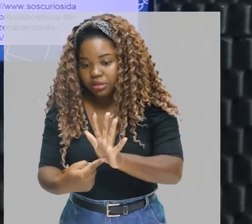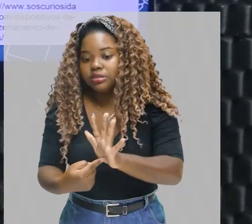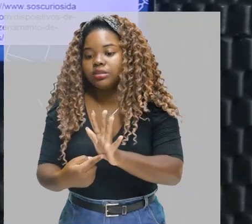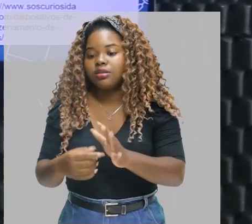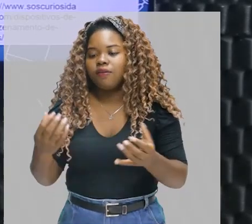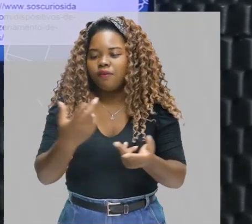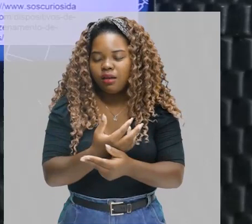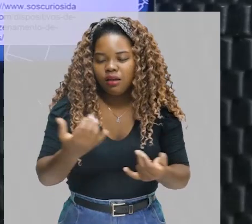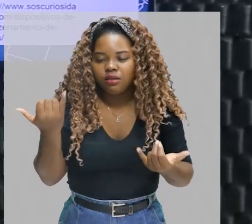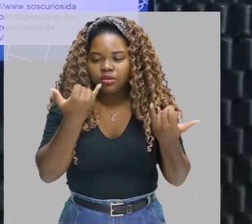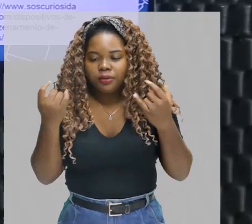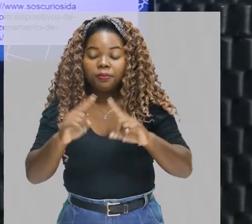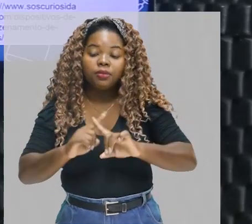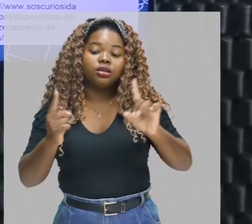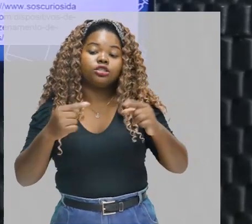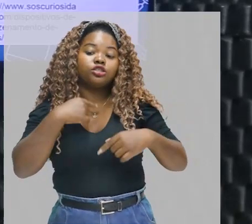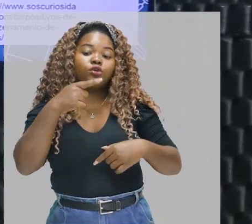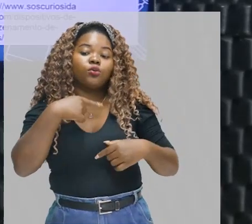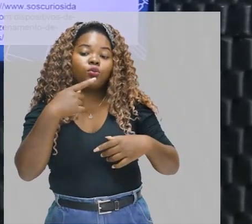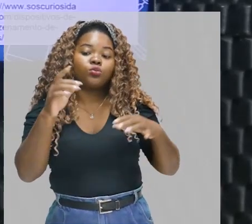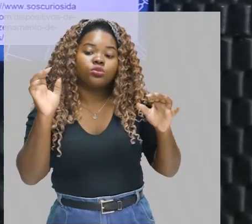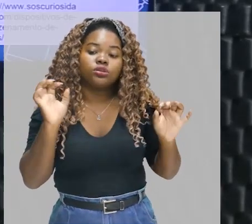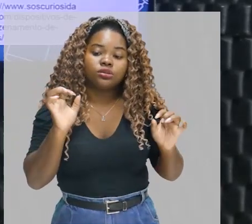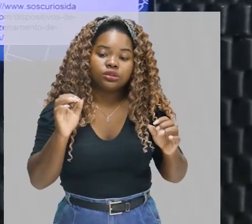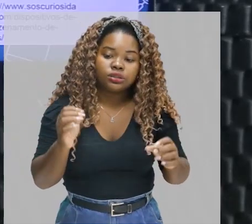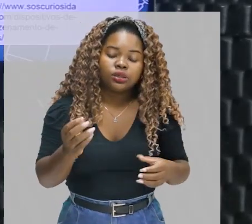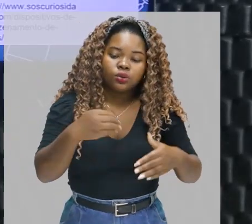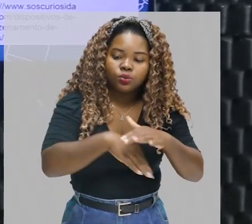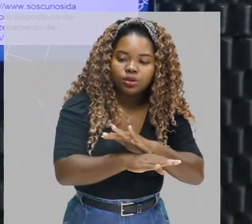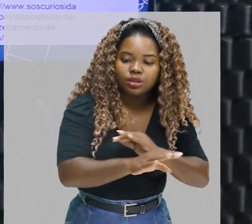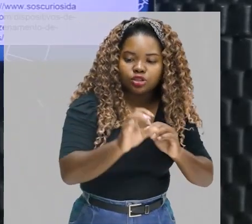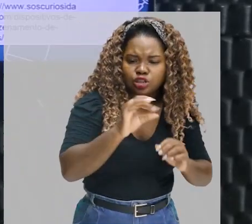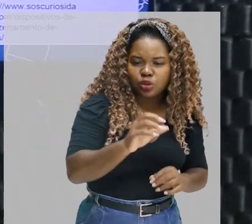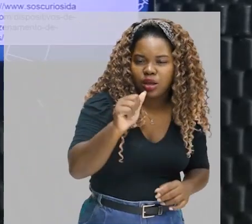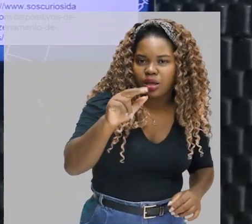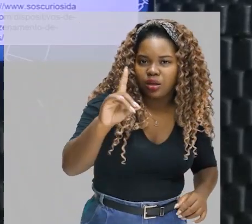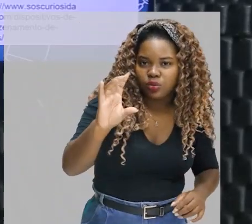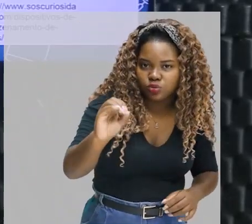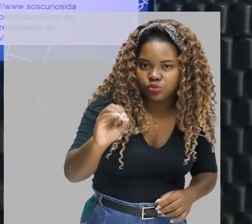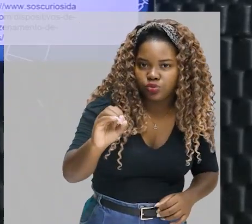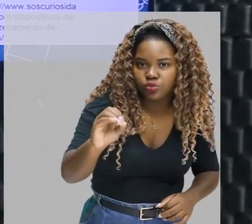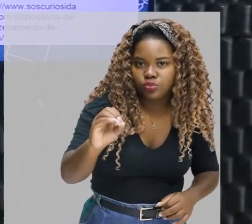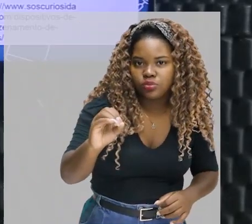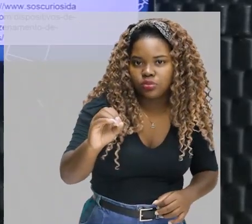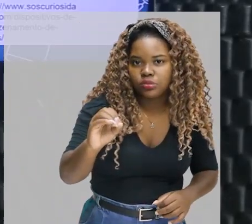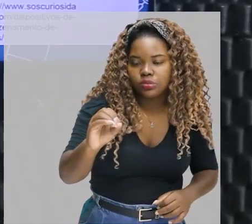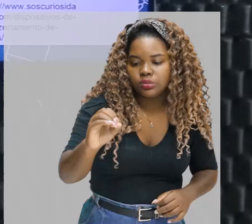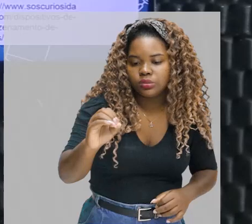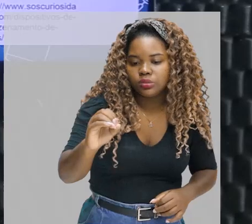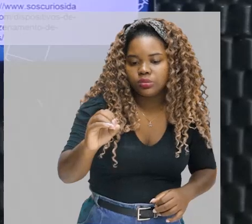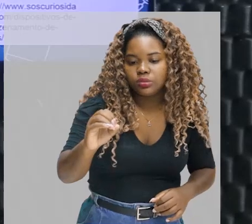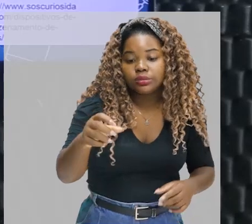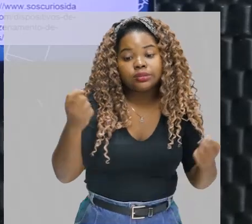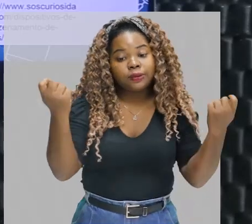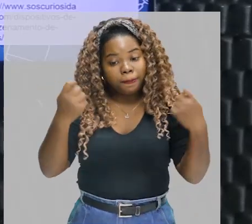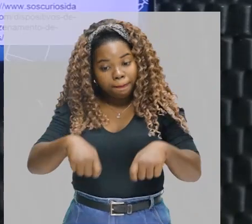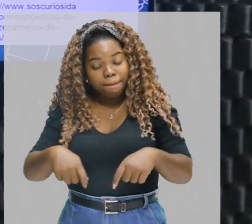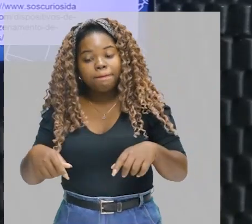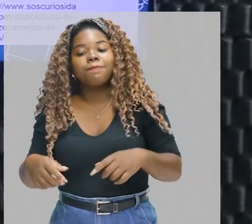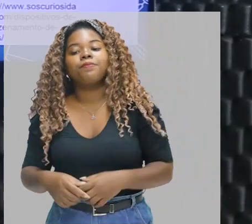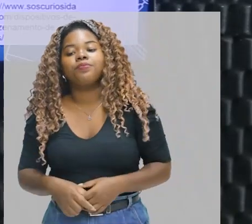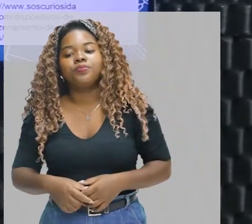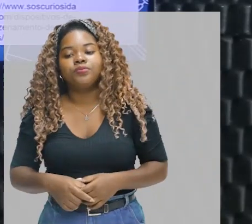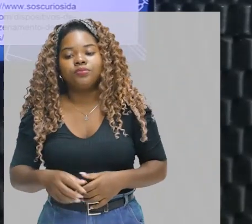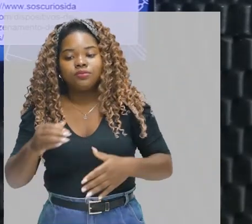ok? Mas ela não consegue armazenar somente o áudio, como o disco. Ela também consegue